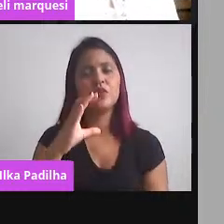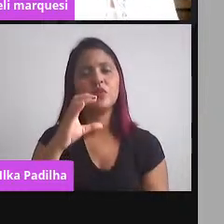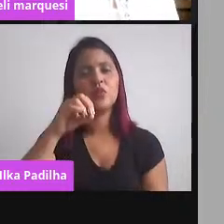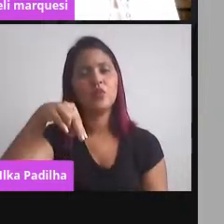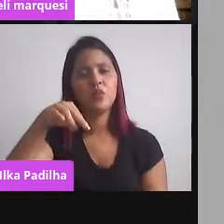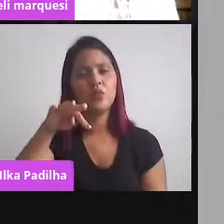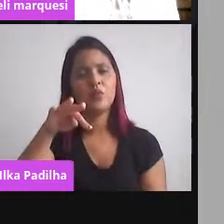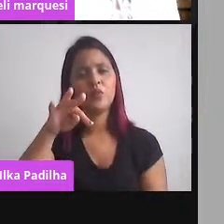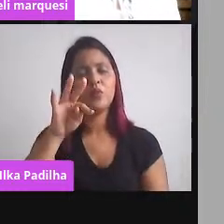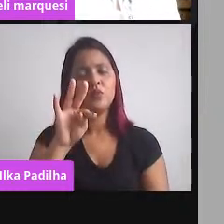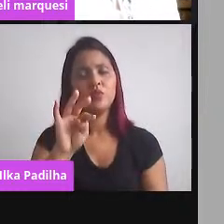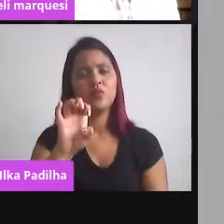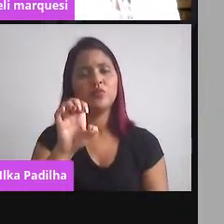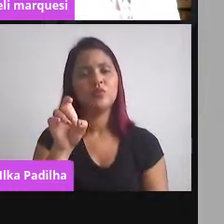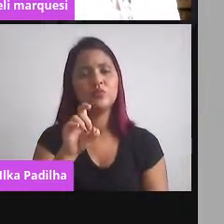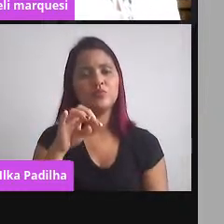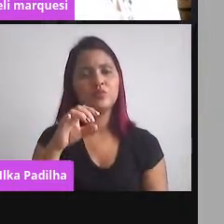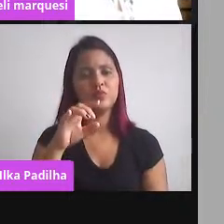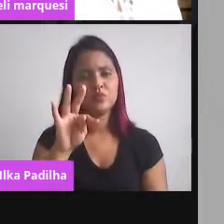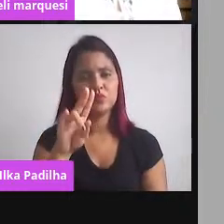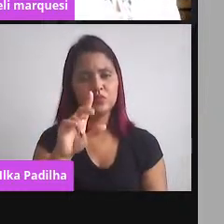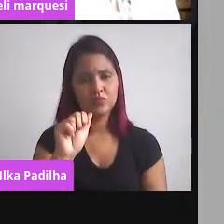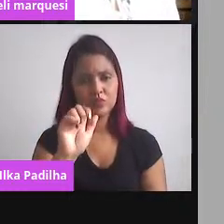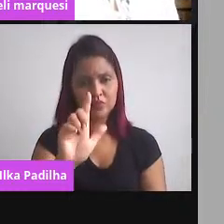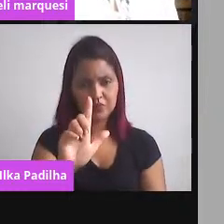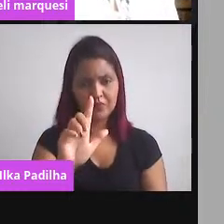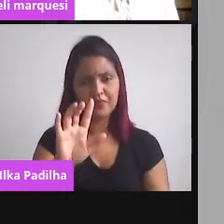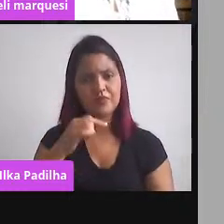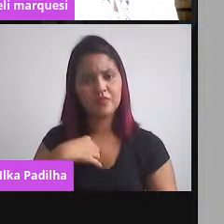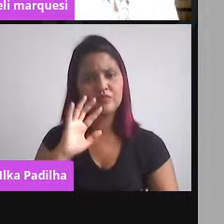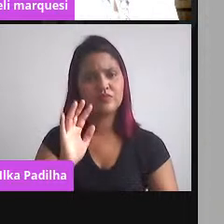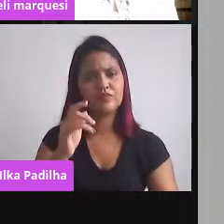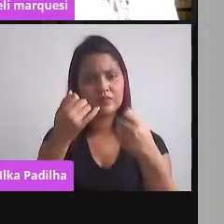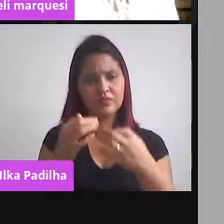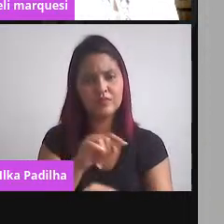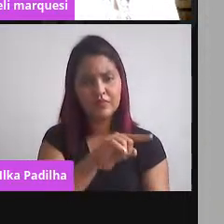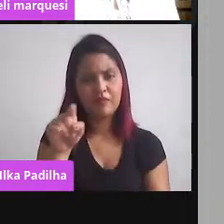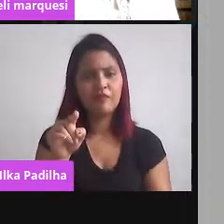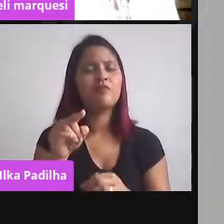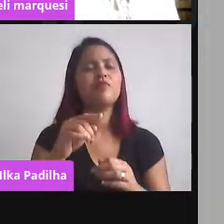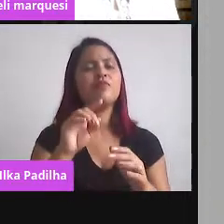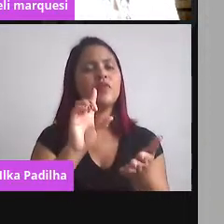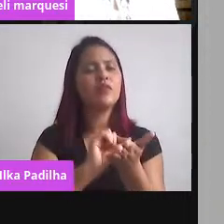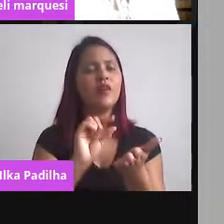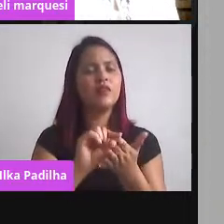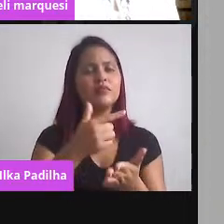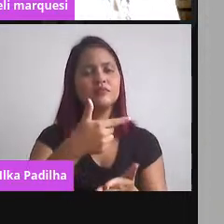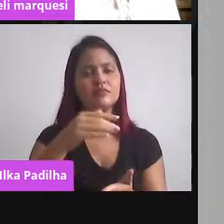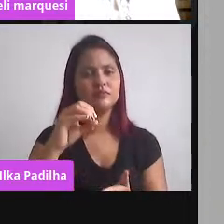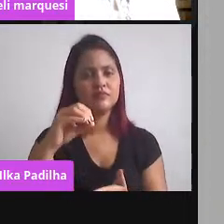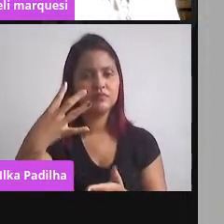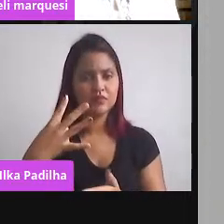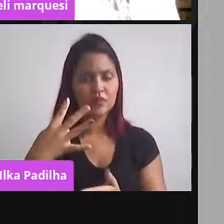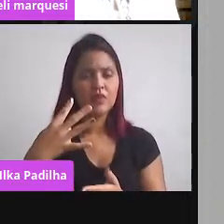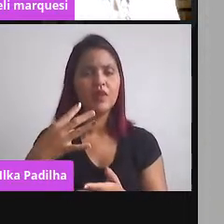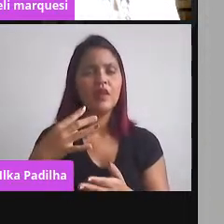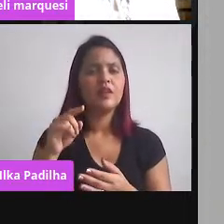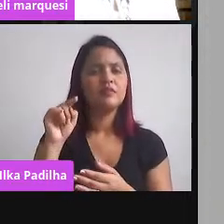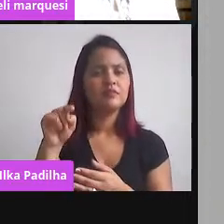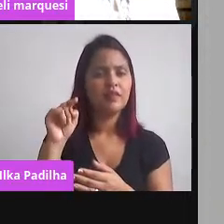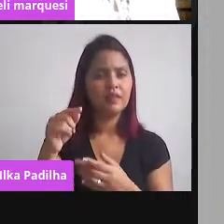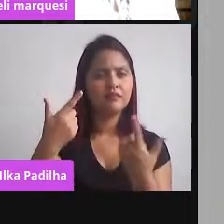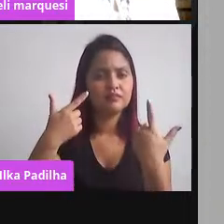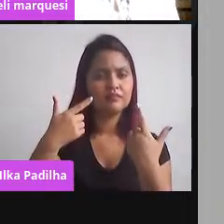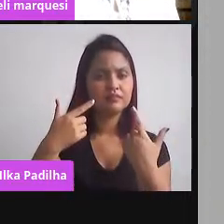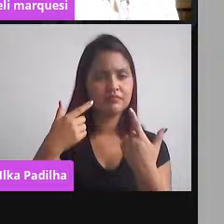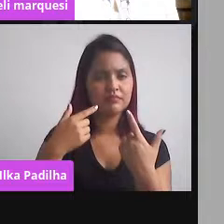vocês desse meu trabalho de 2004, que foi a organização do texto descritivo em língua portuguesa. E, na verdade,